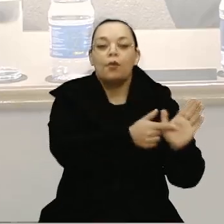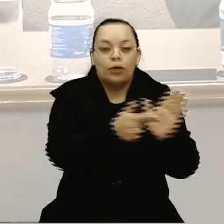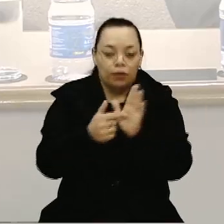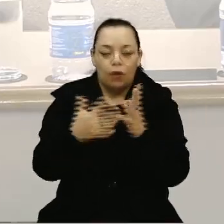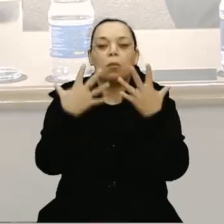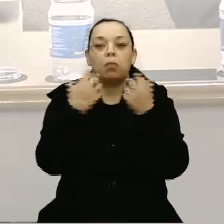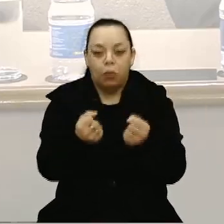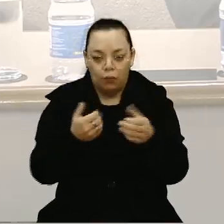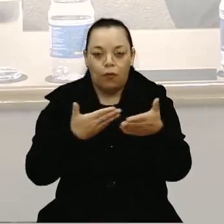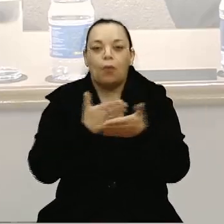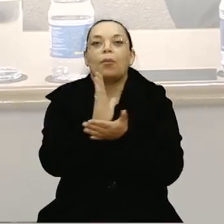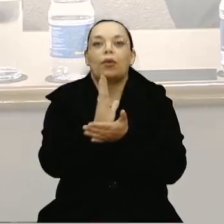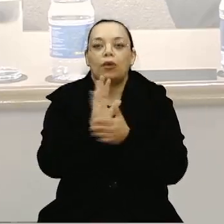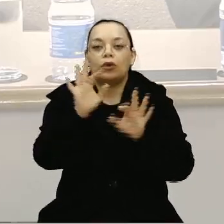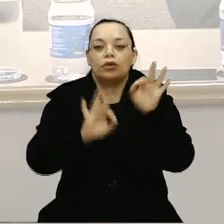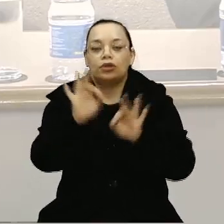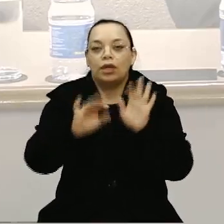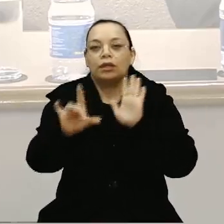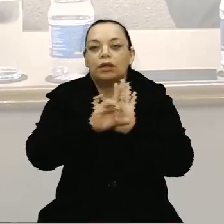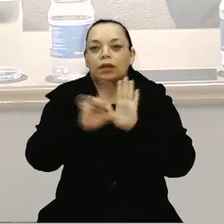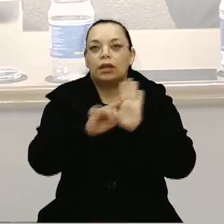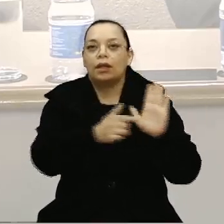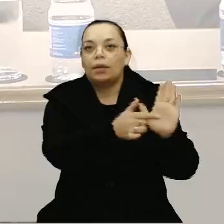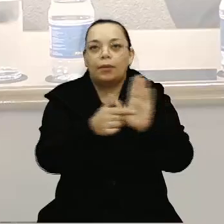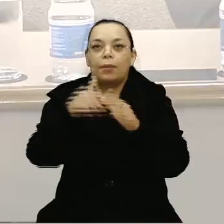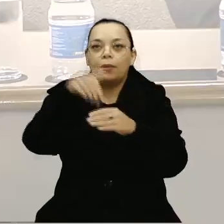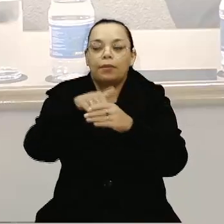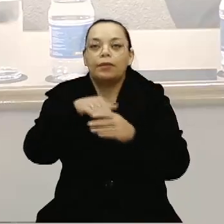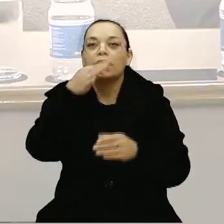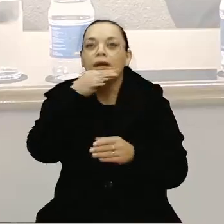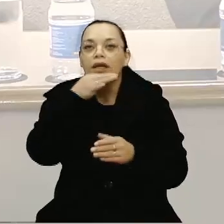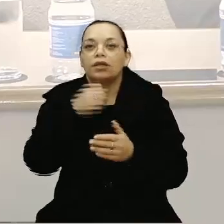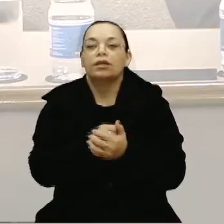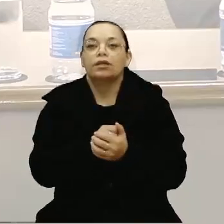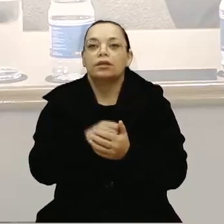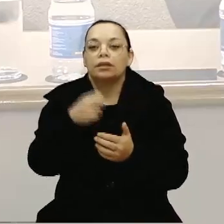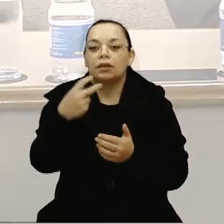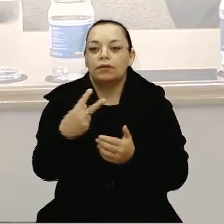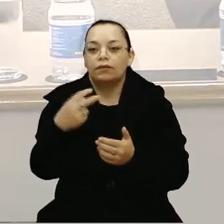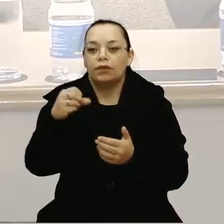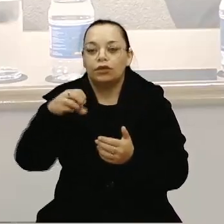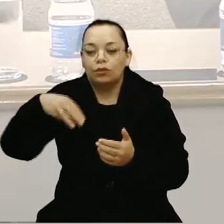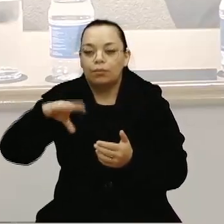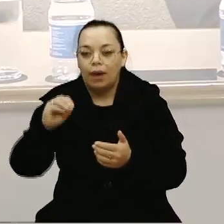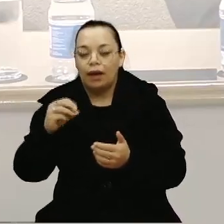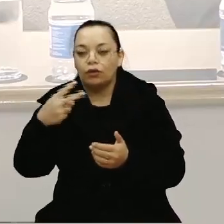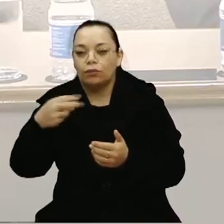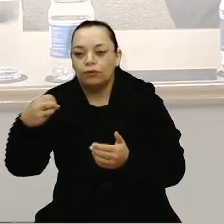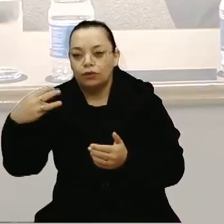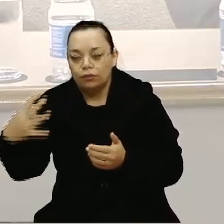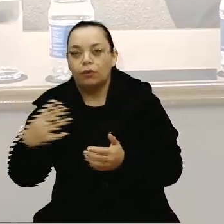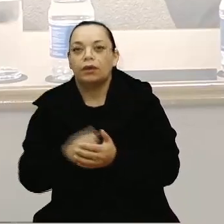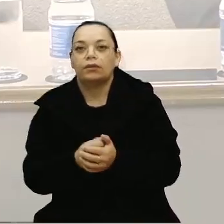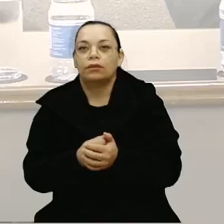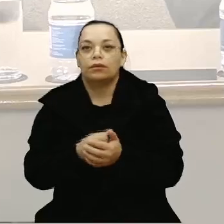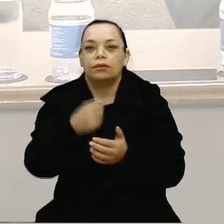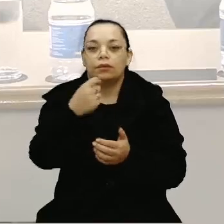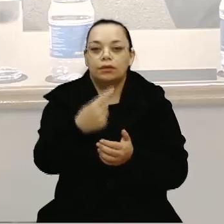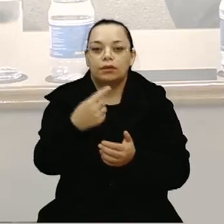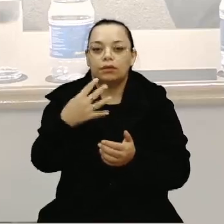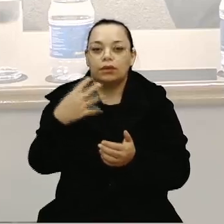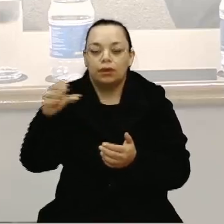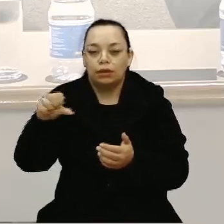favorável ao projeto de lei em apreciação. Caxias do Sul, 20 de maio de 2024, 149